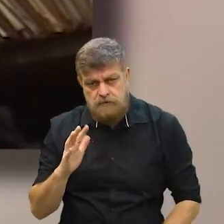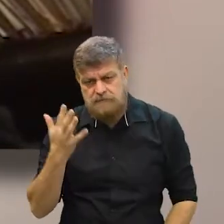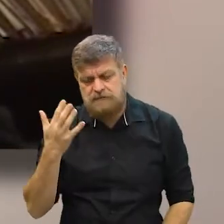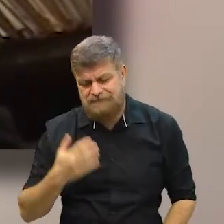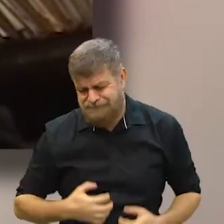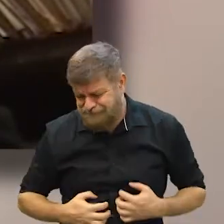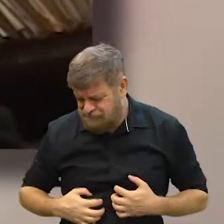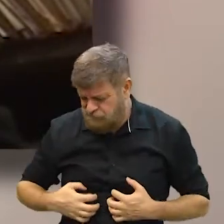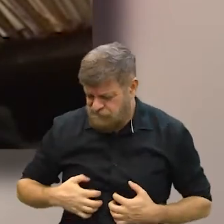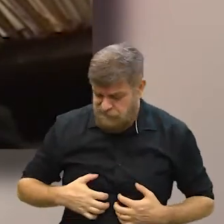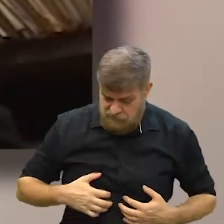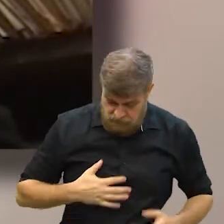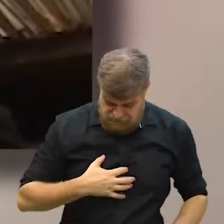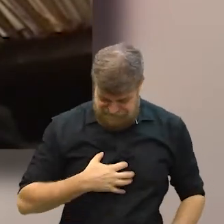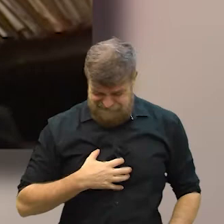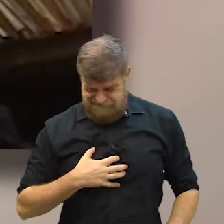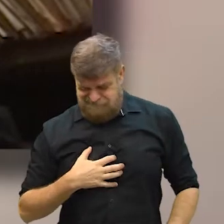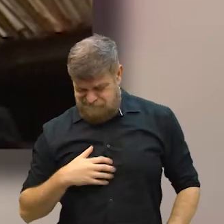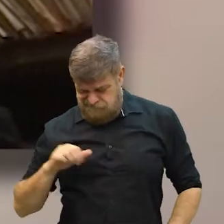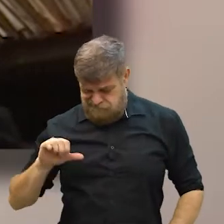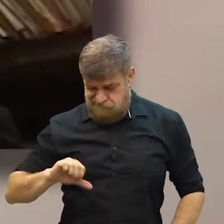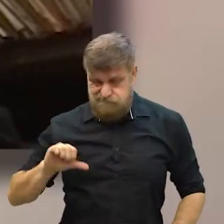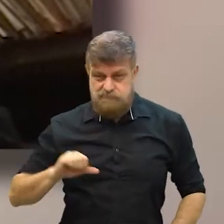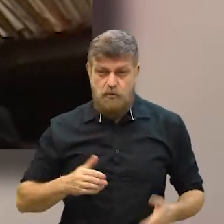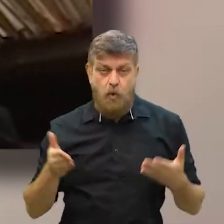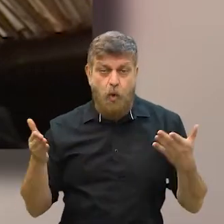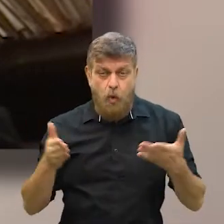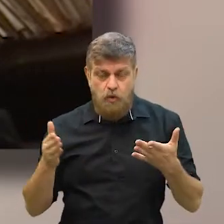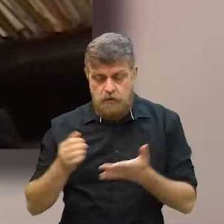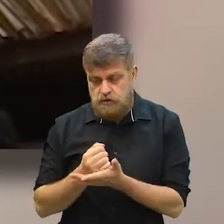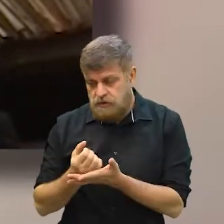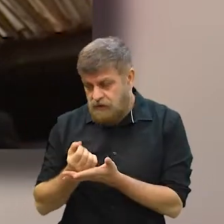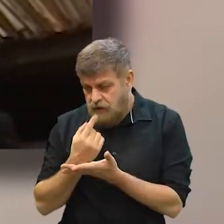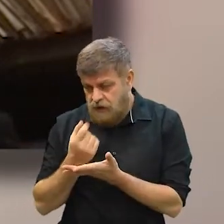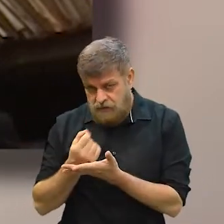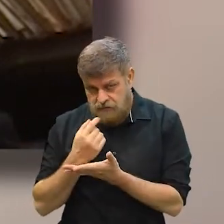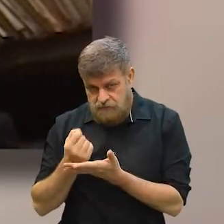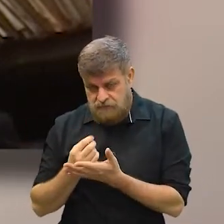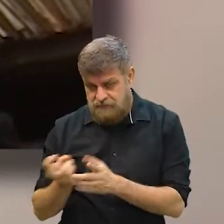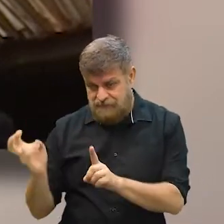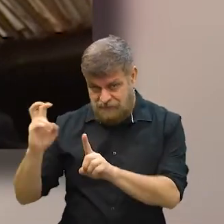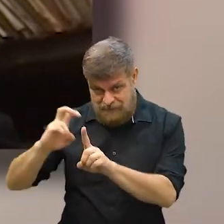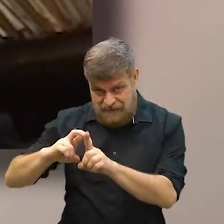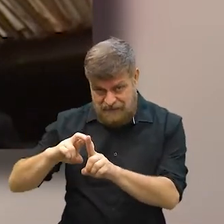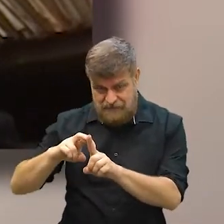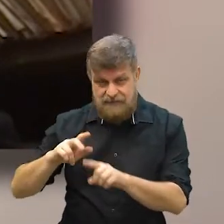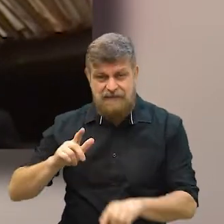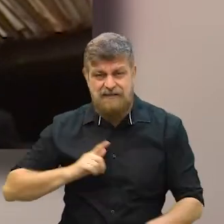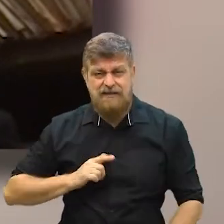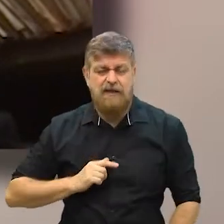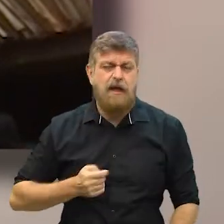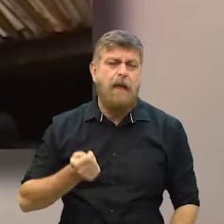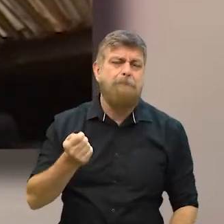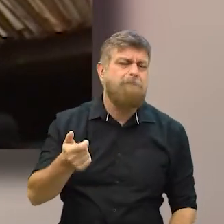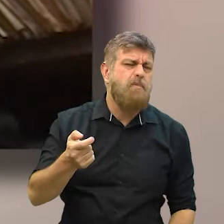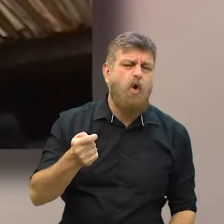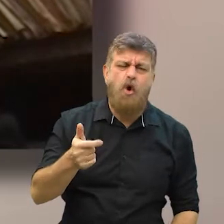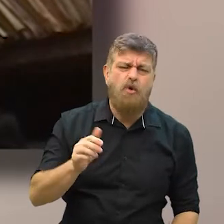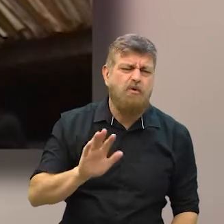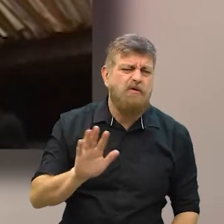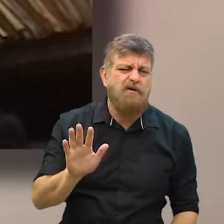um efeito colateral. Hoje, os efeitos colaterais das drogas antirretrovirais são